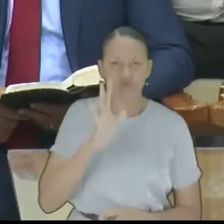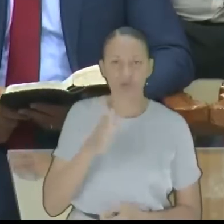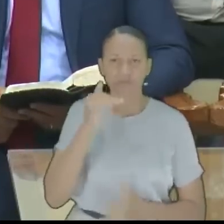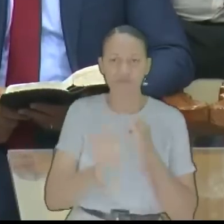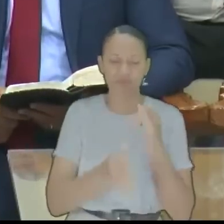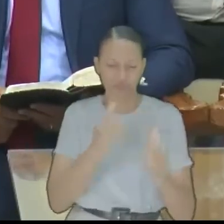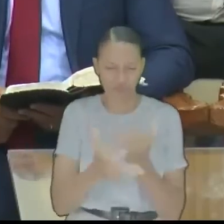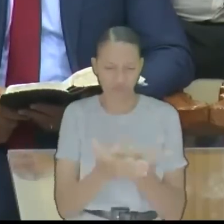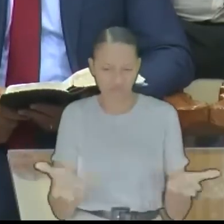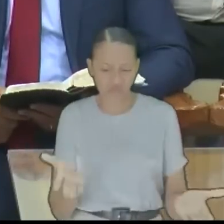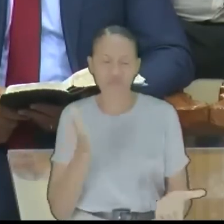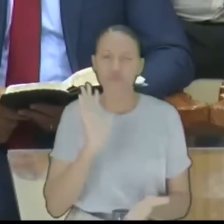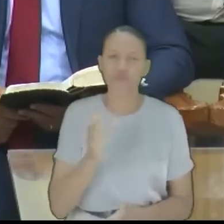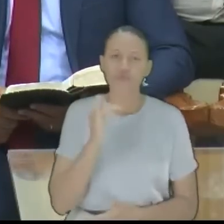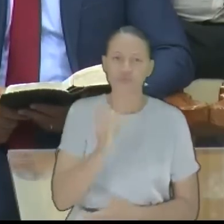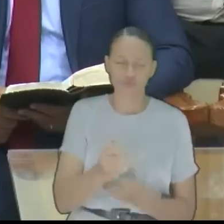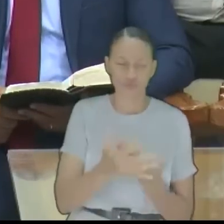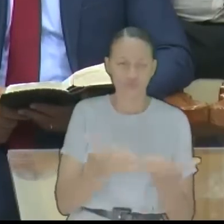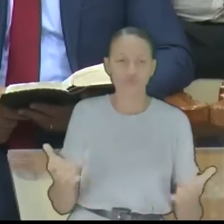falar